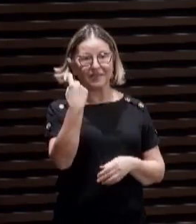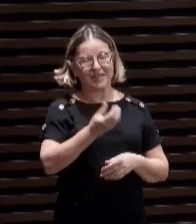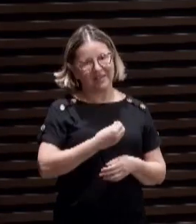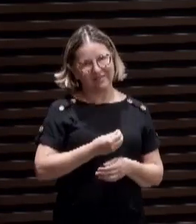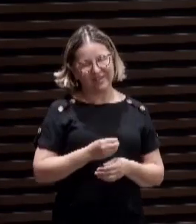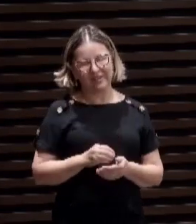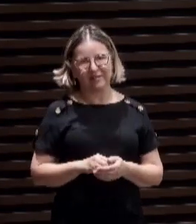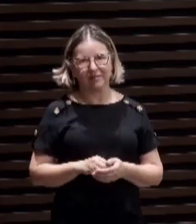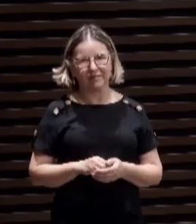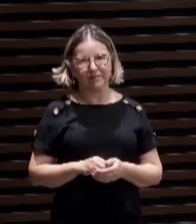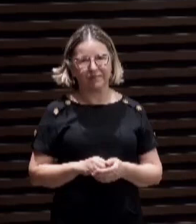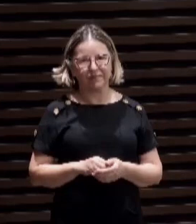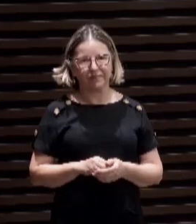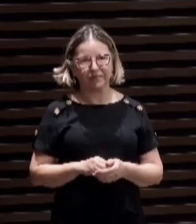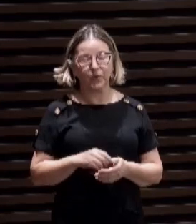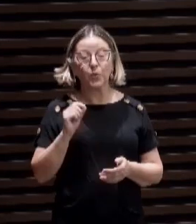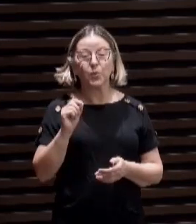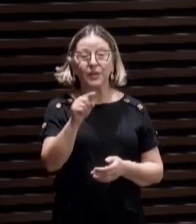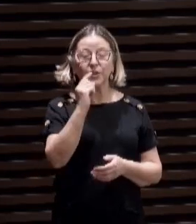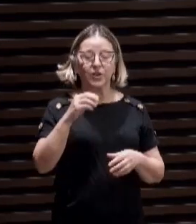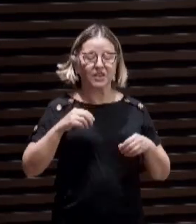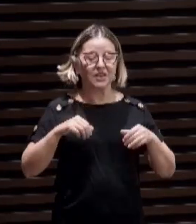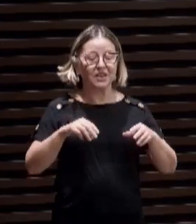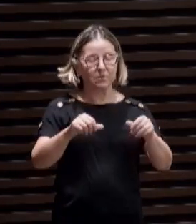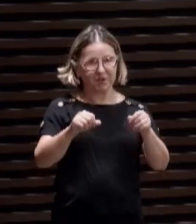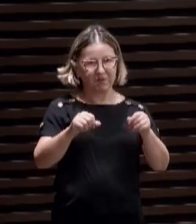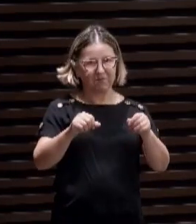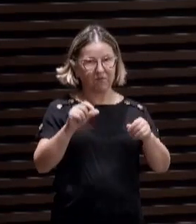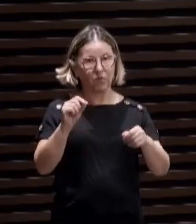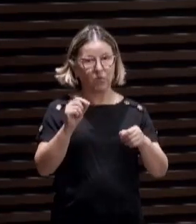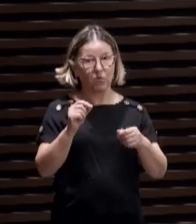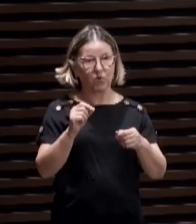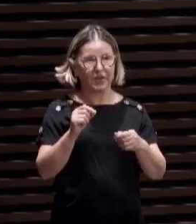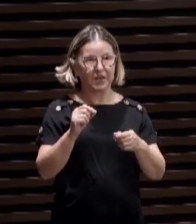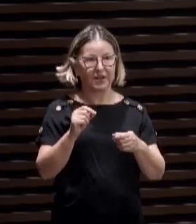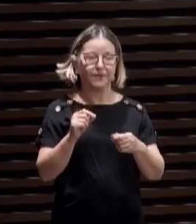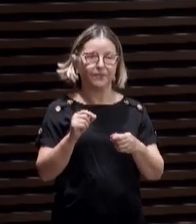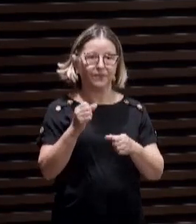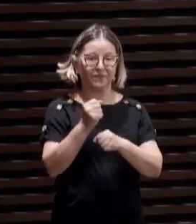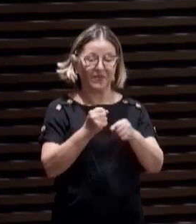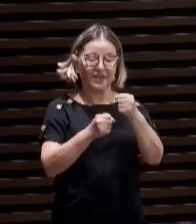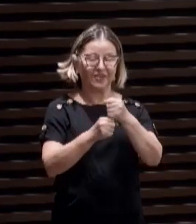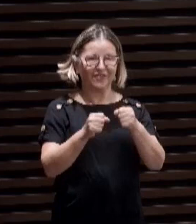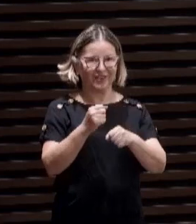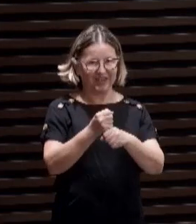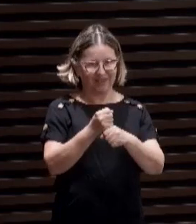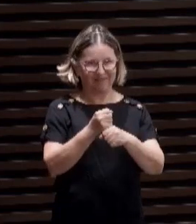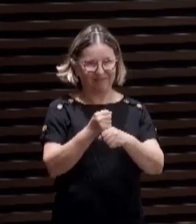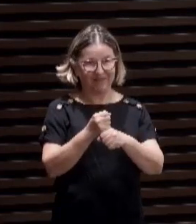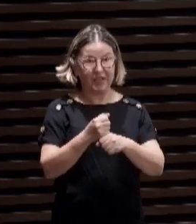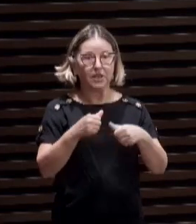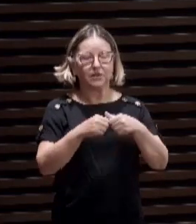o que nós estamos semeando, o que nós estamos edificando sobre nossas vidas. Isto é muito,